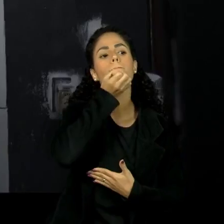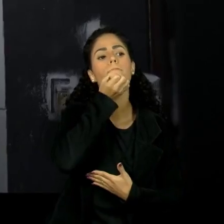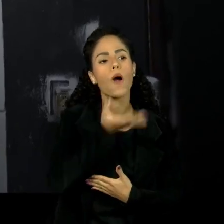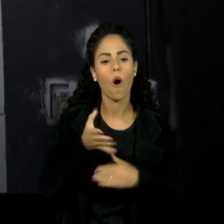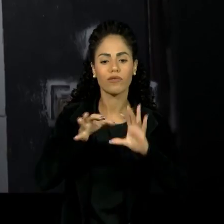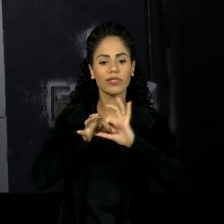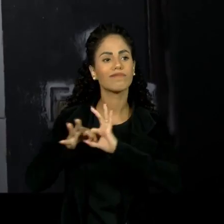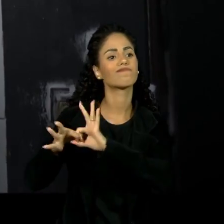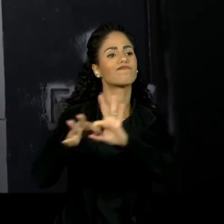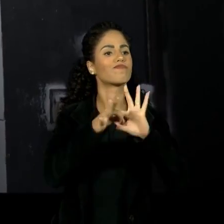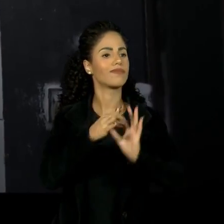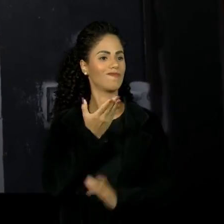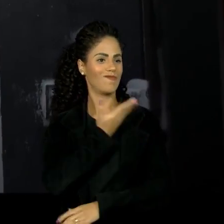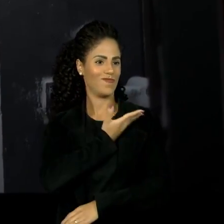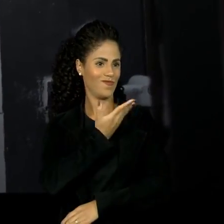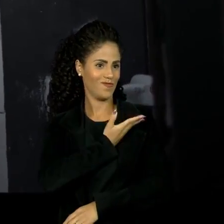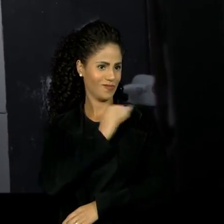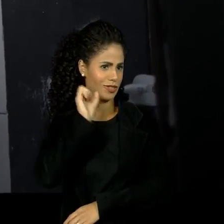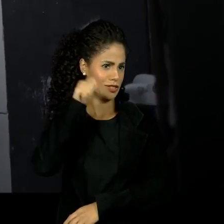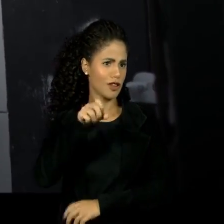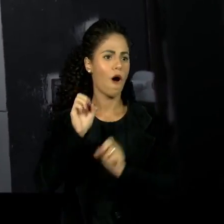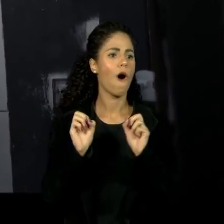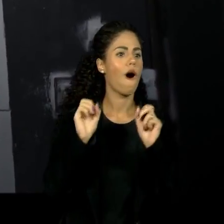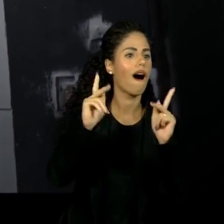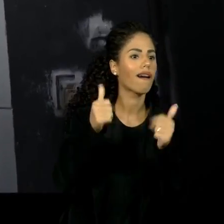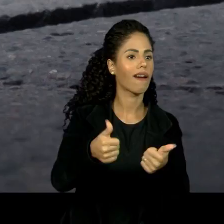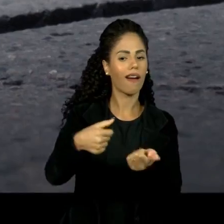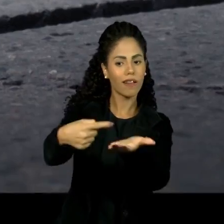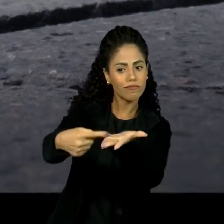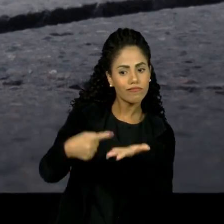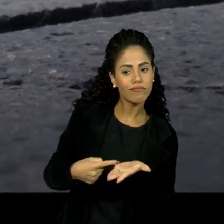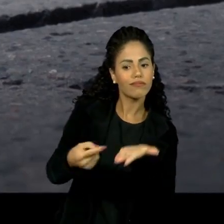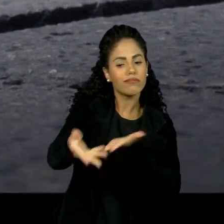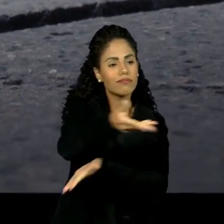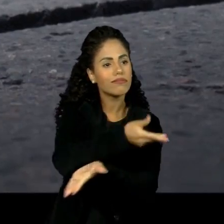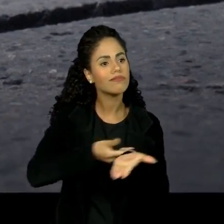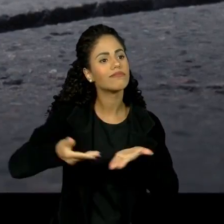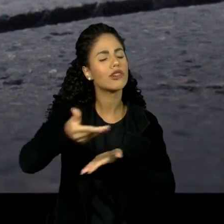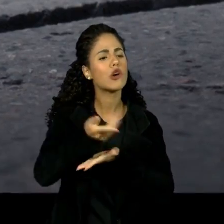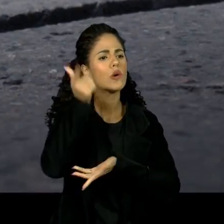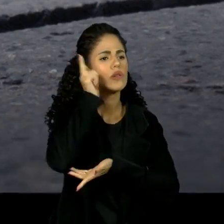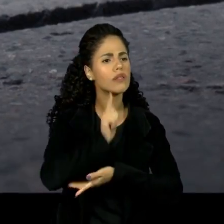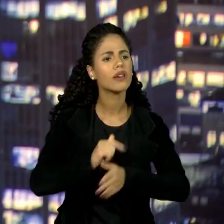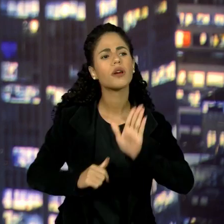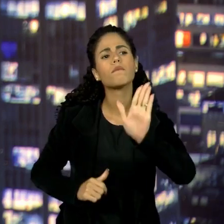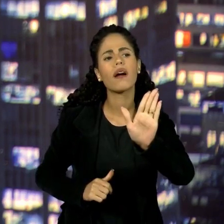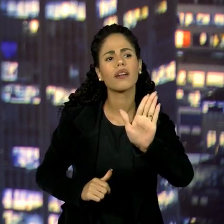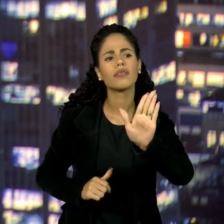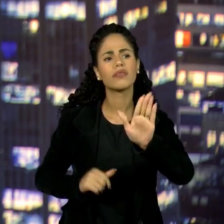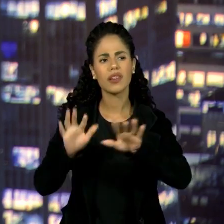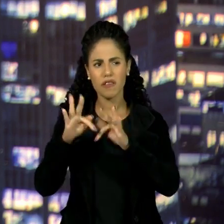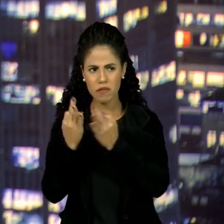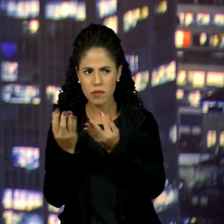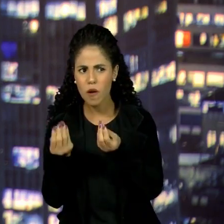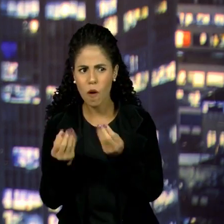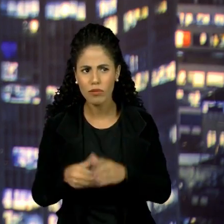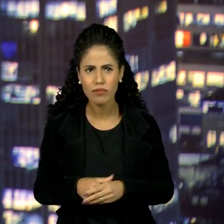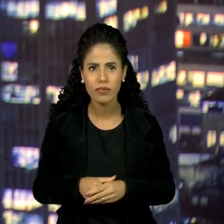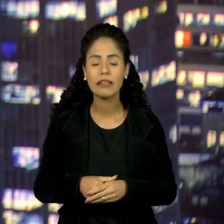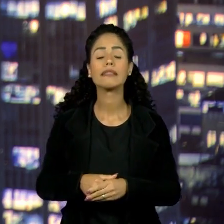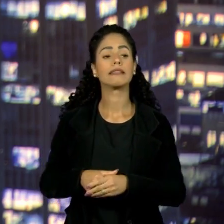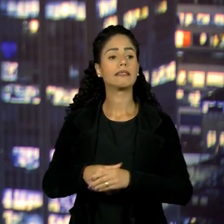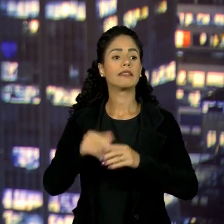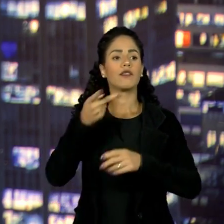de amizade, você vai comer, ou alguém vai cuidar de você, mas será que você vai ter companhia dos seus? Ela fala sobre esse